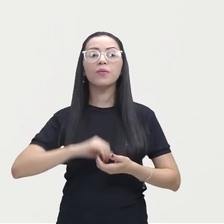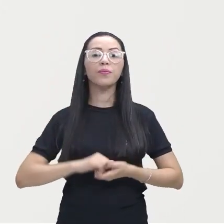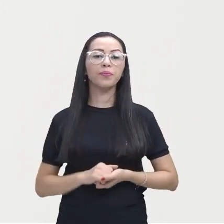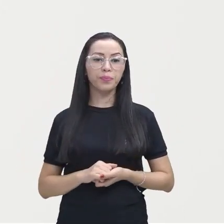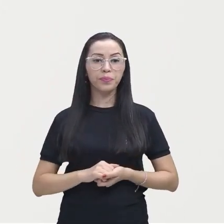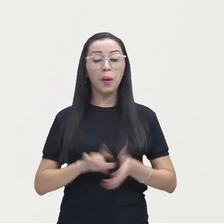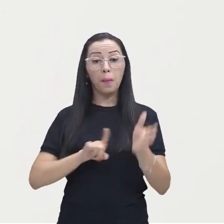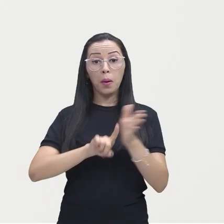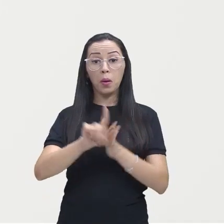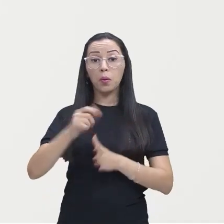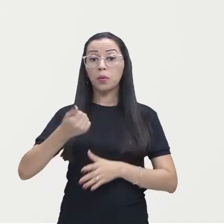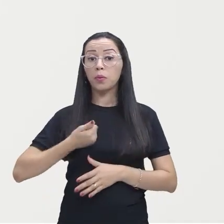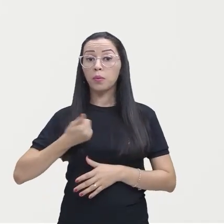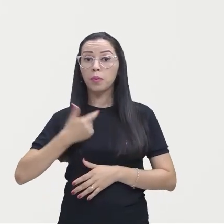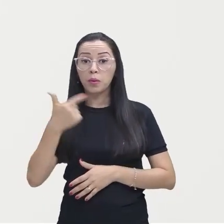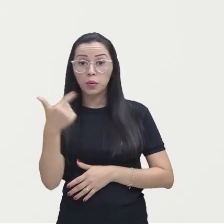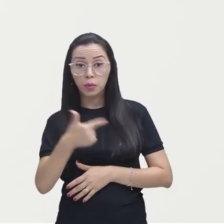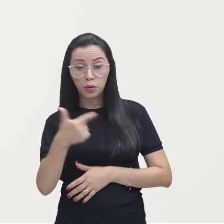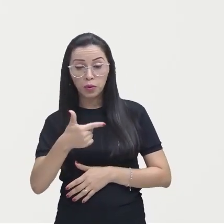Segunda questão.